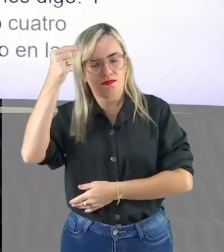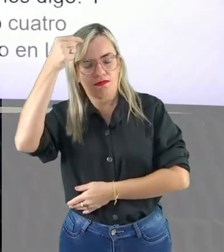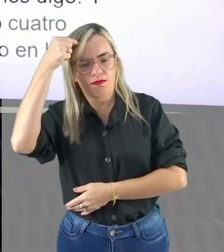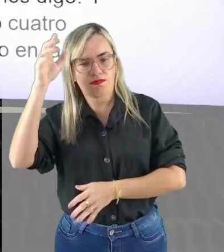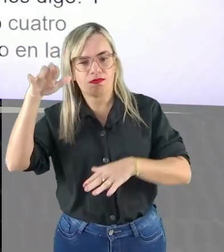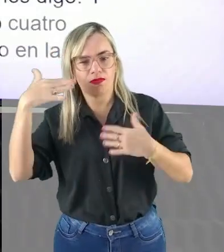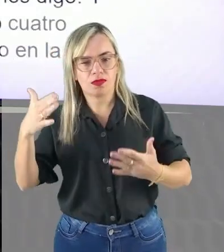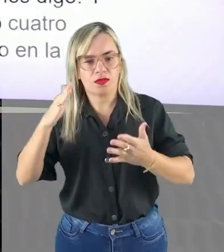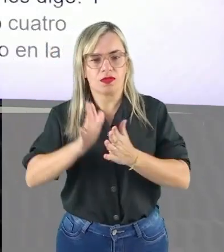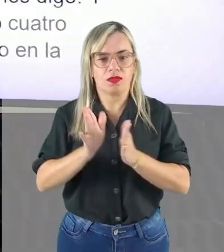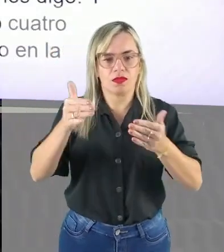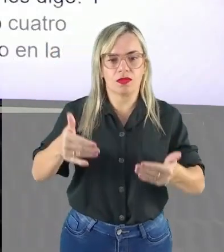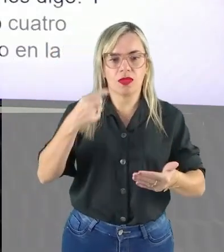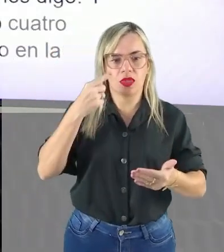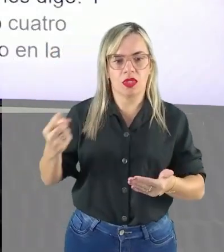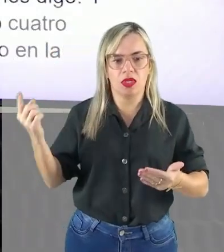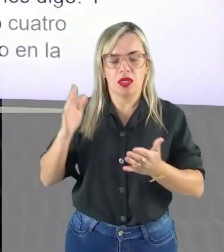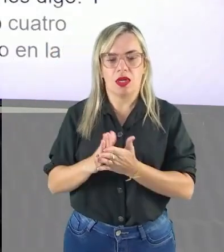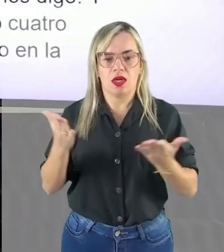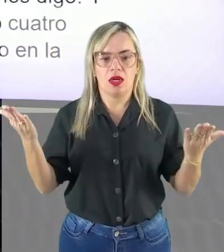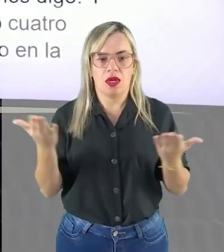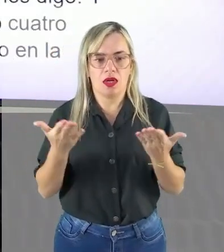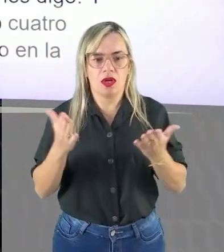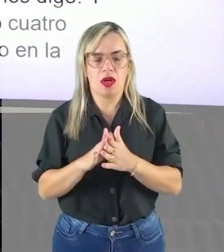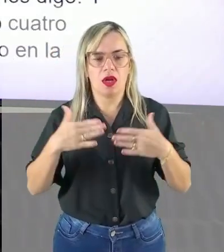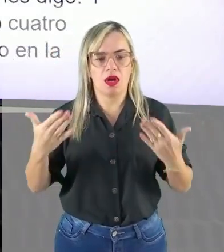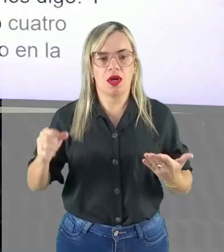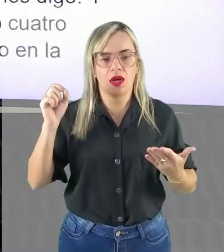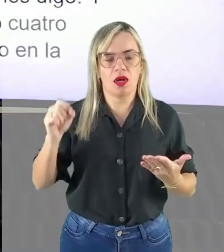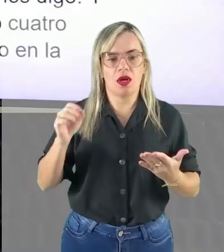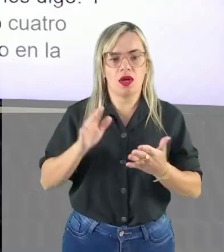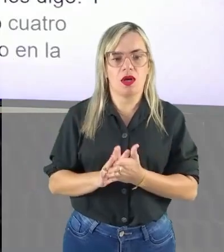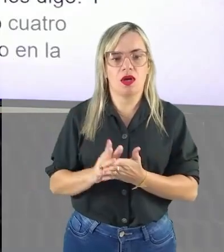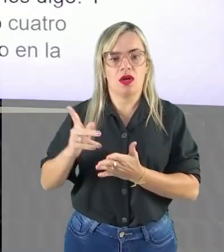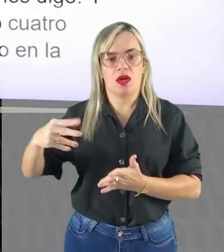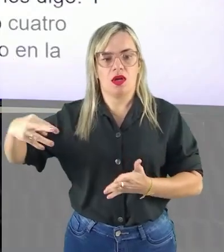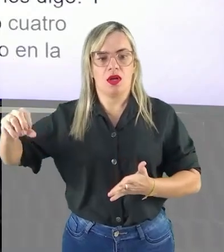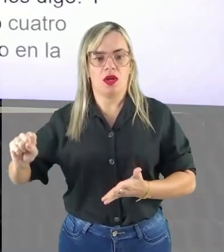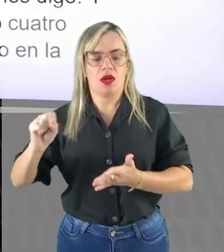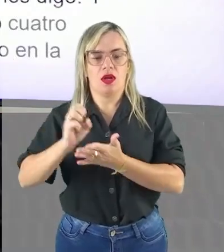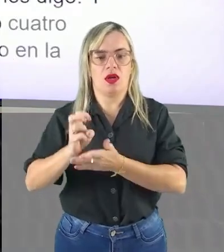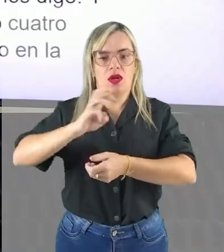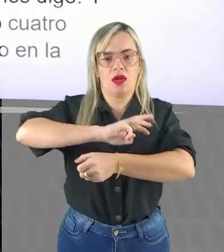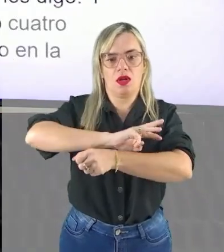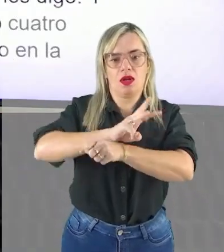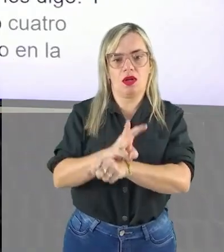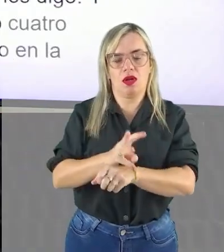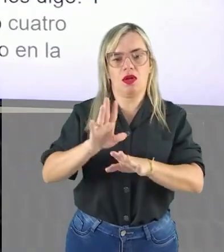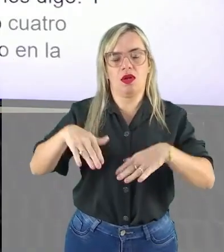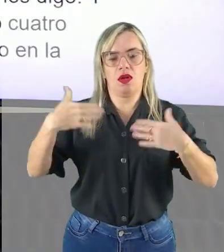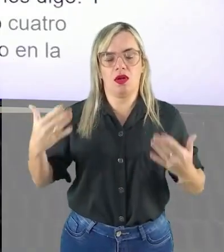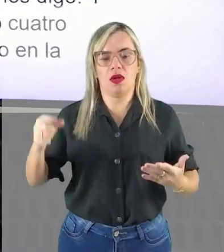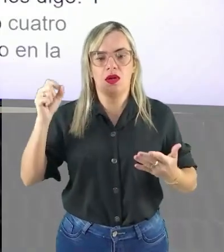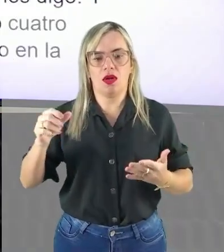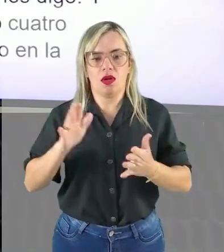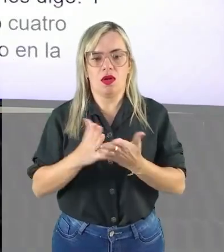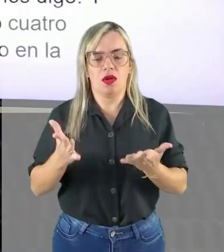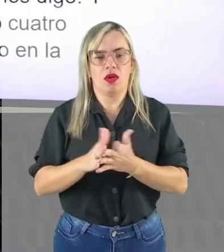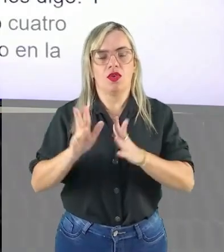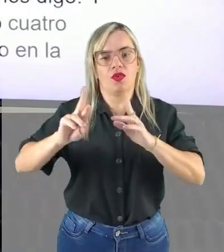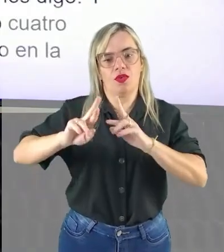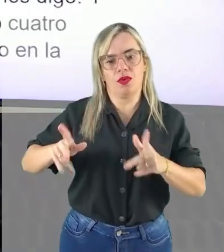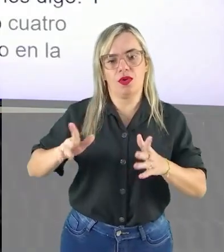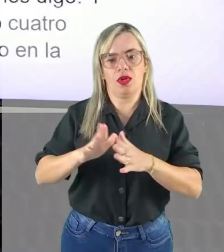de texto com relação ao PAS, ou seja, com relação ao EMA. E são questões